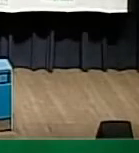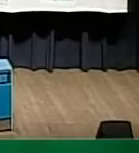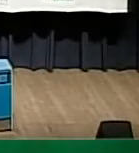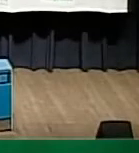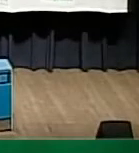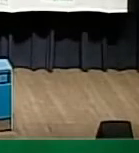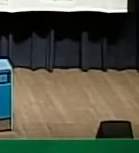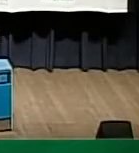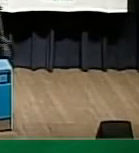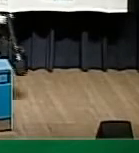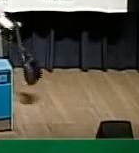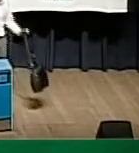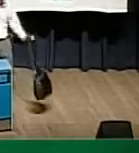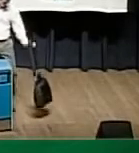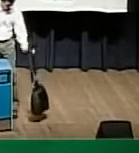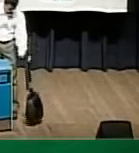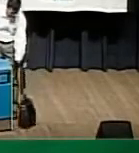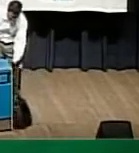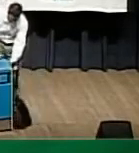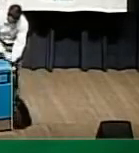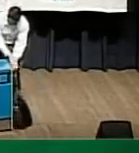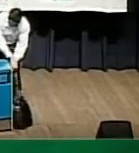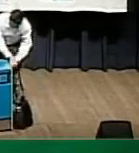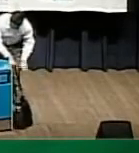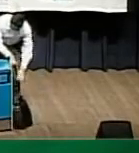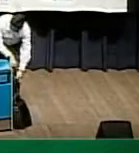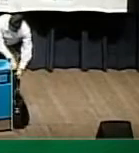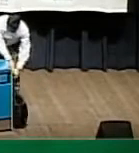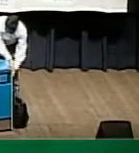das instituições de onde vocês trabalham, é mais fácil.